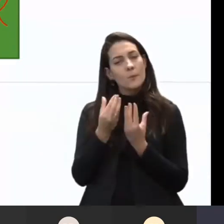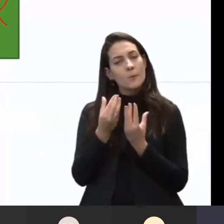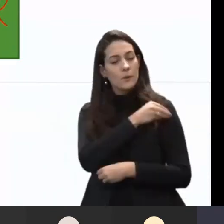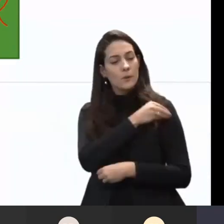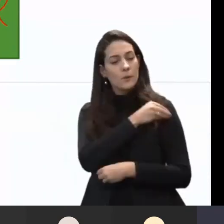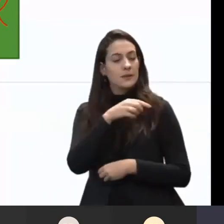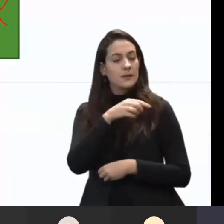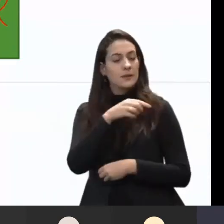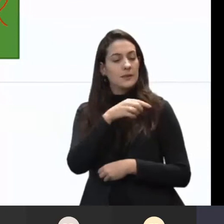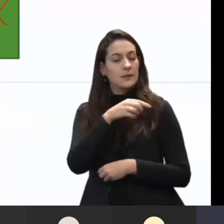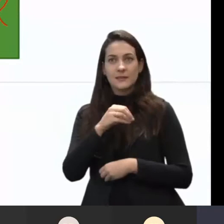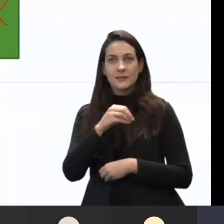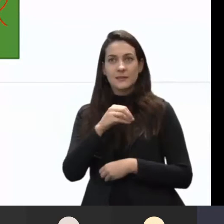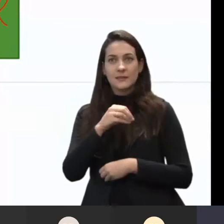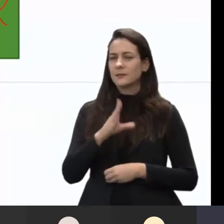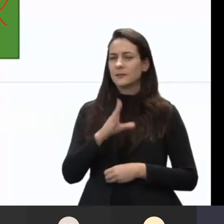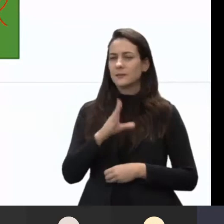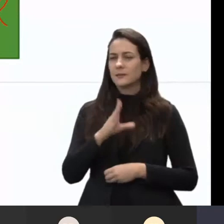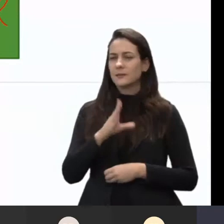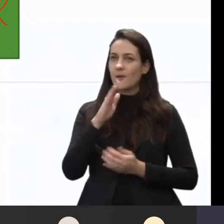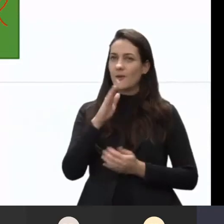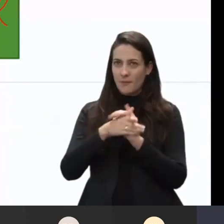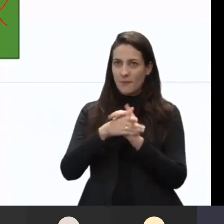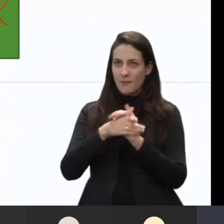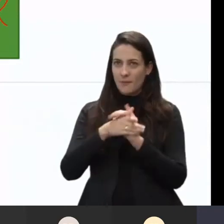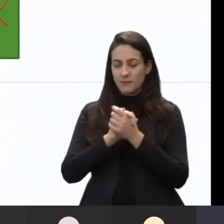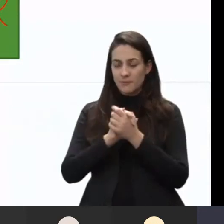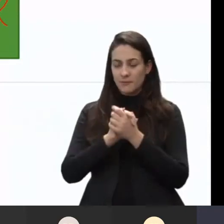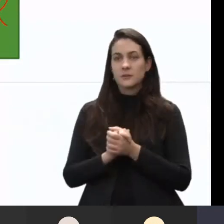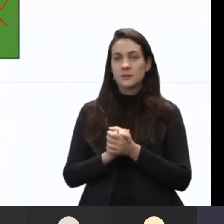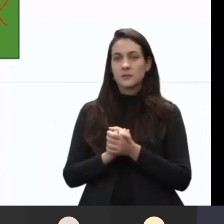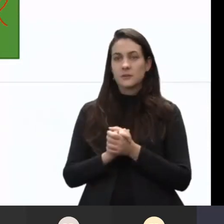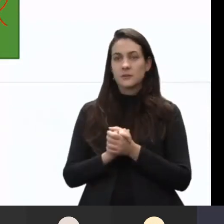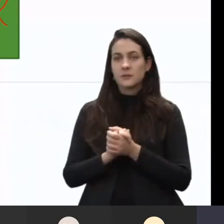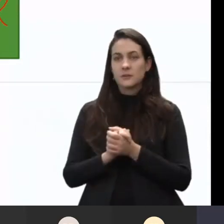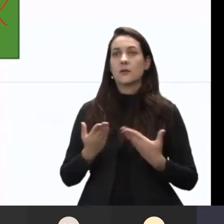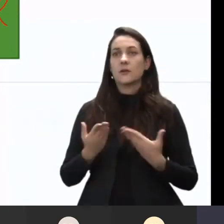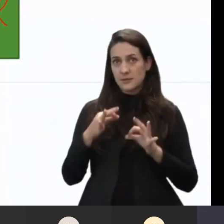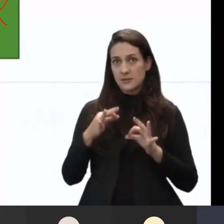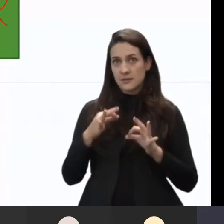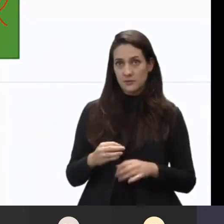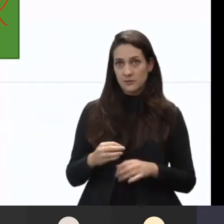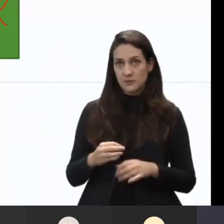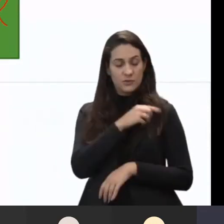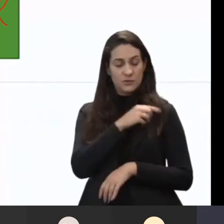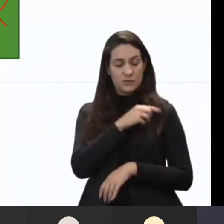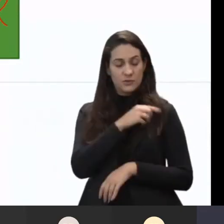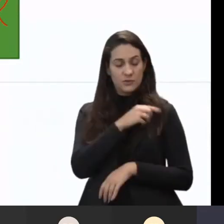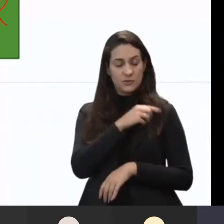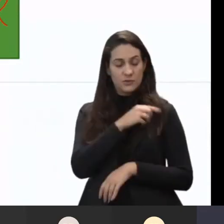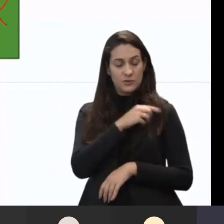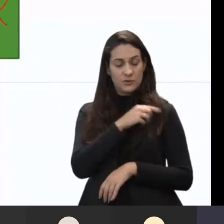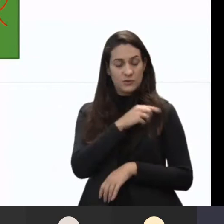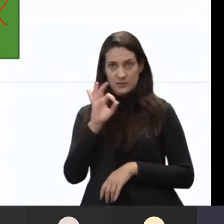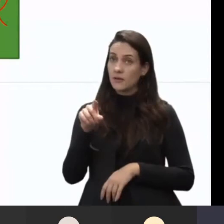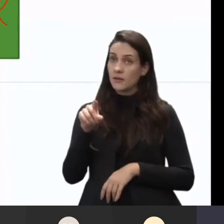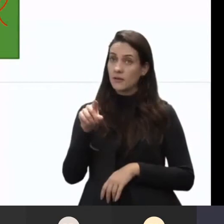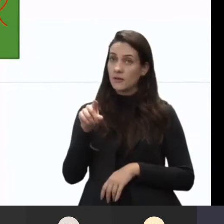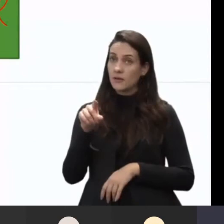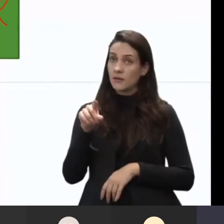antisséptico, principalmente na higienização das mãos. Então, é correto a gente utilizar o álcool 70 na higienização das mãos?